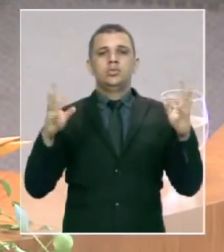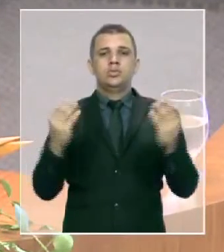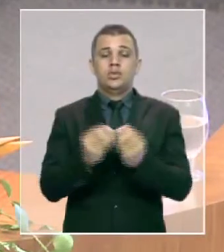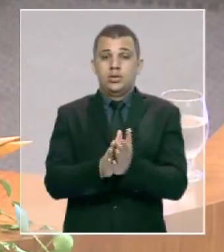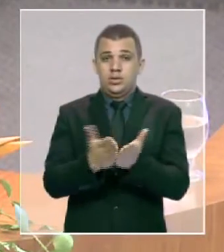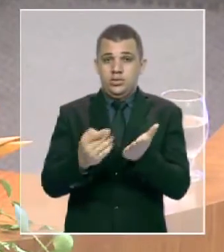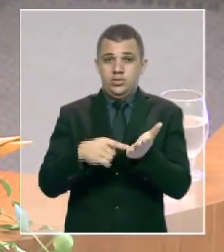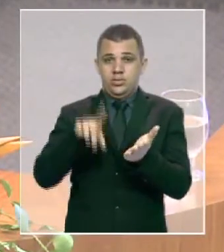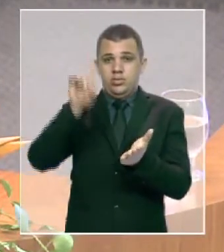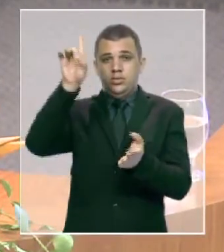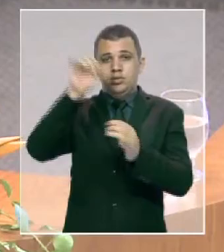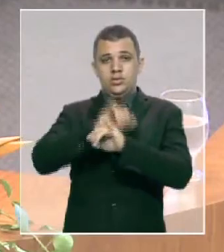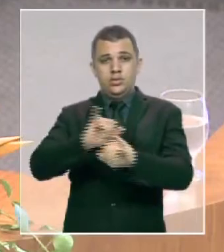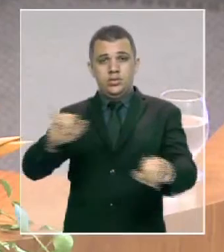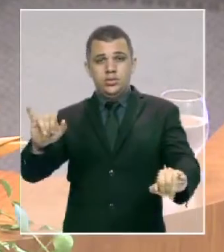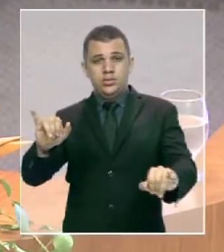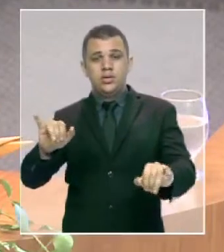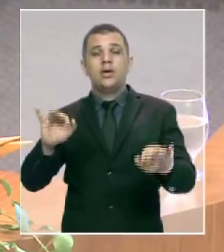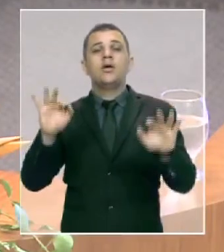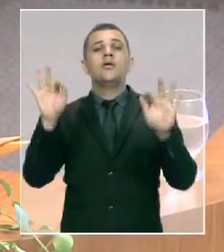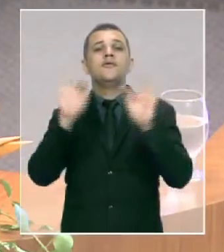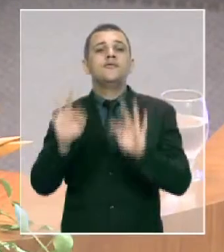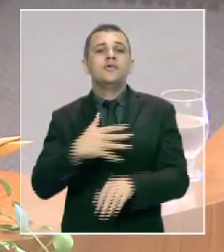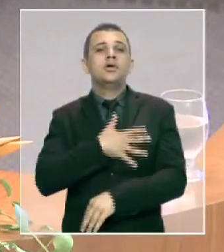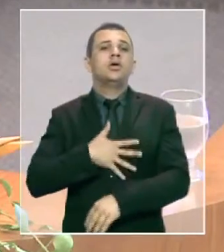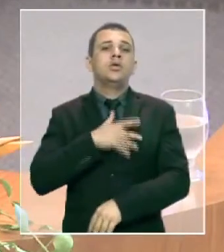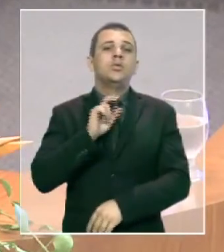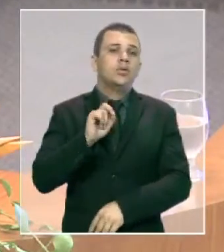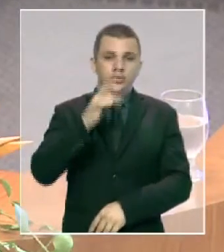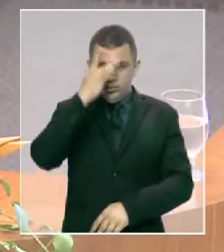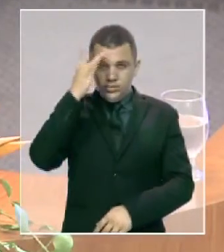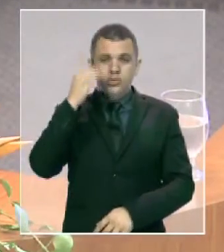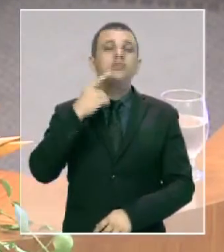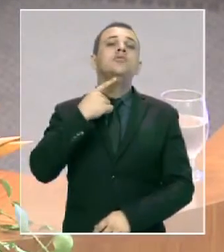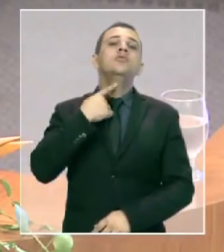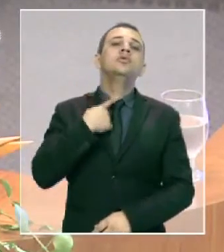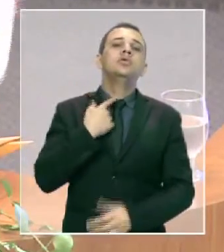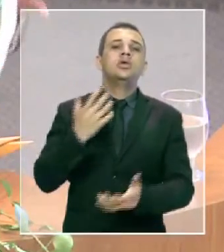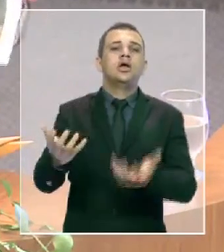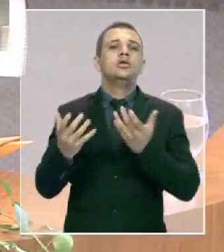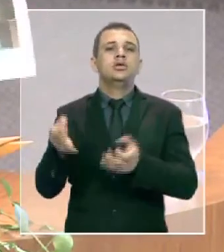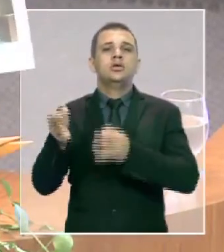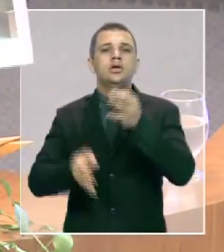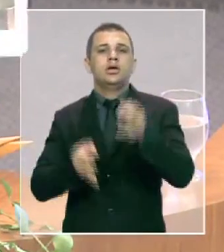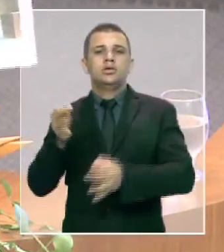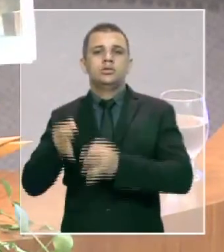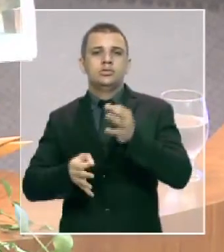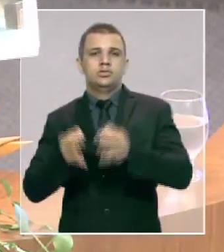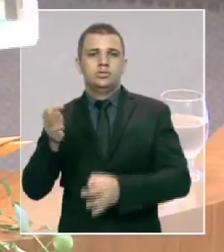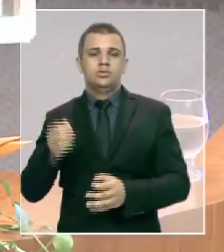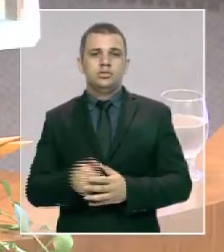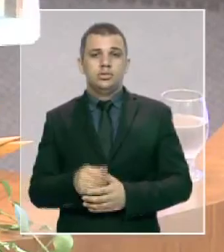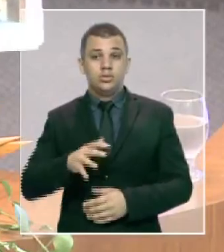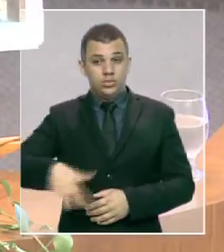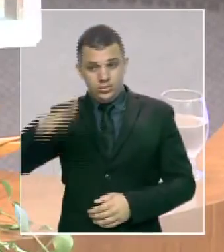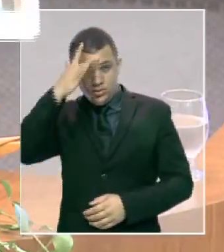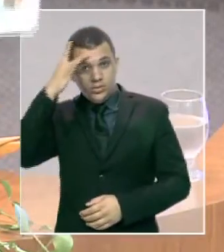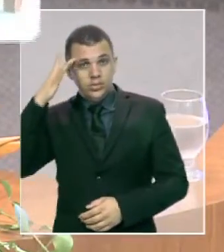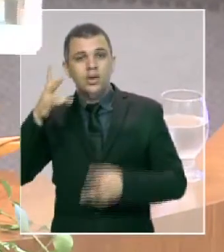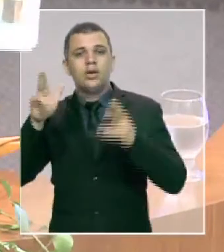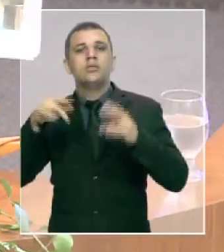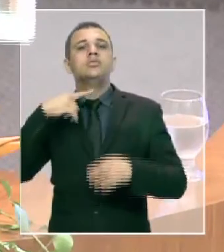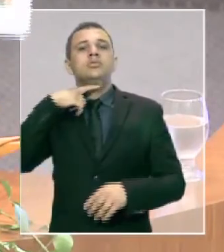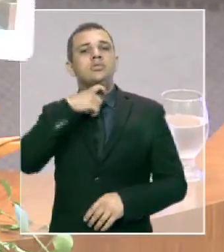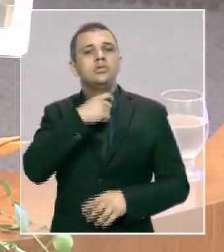diz: bem-aventurados aqueles que têm sede e fome de justiça. As pessoas têm sede, fome de justiça